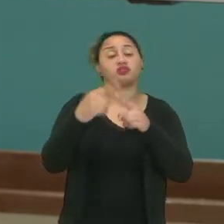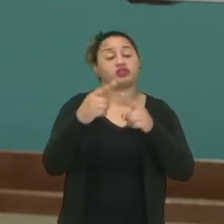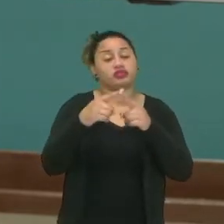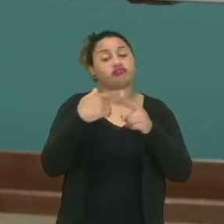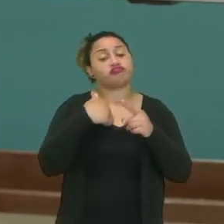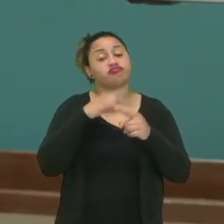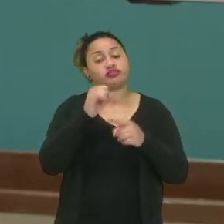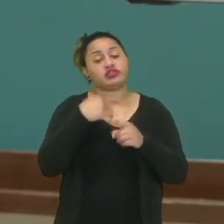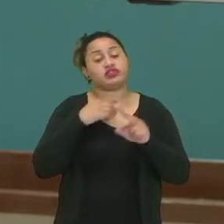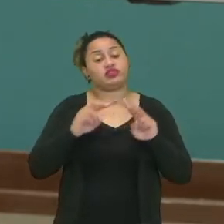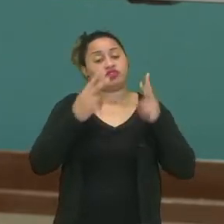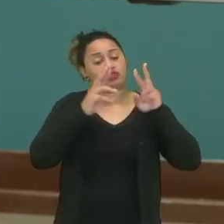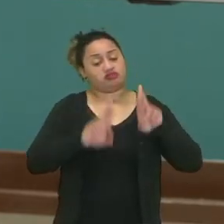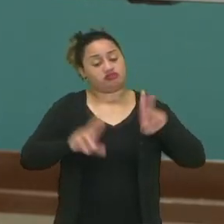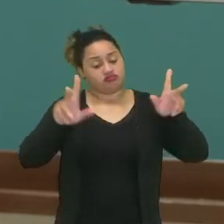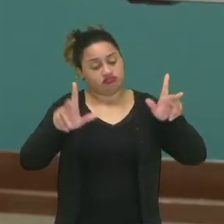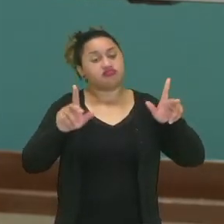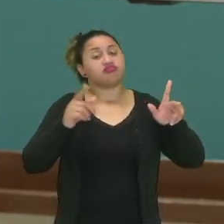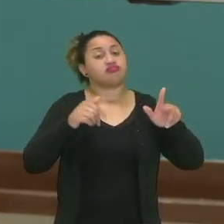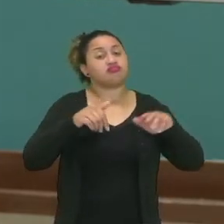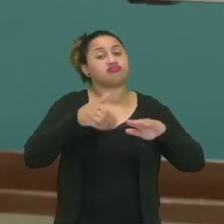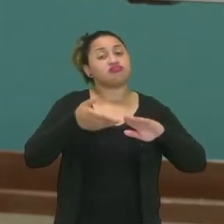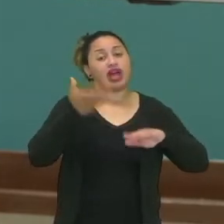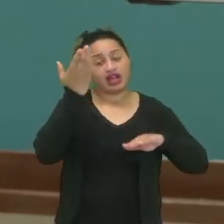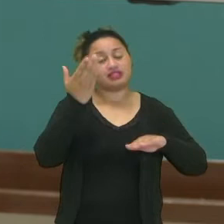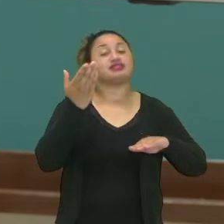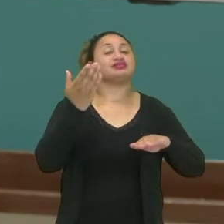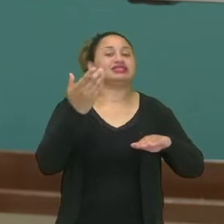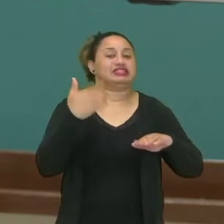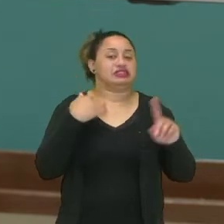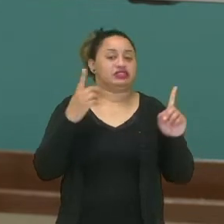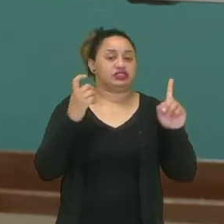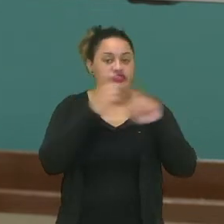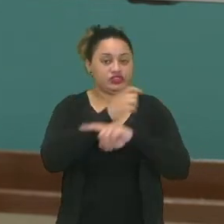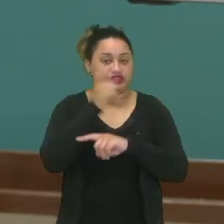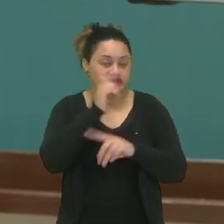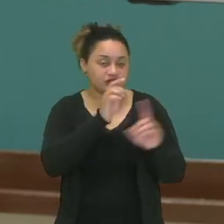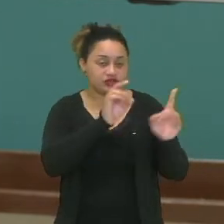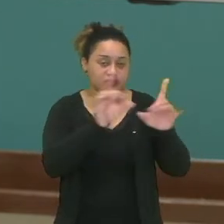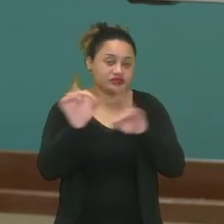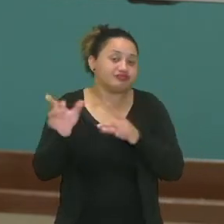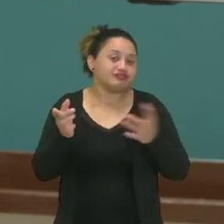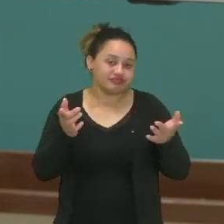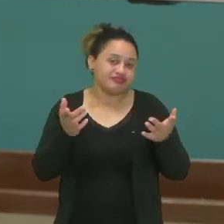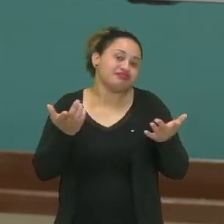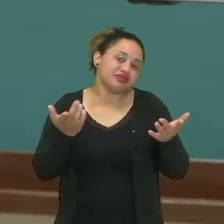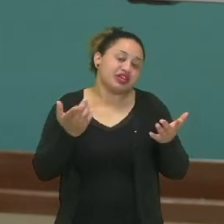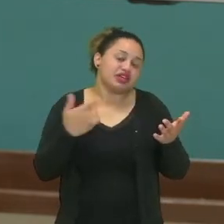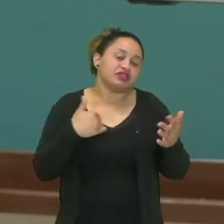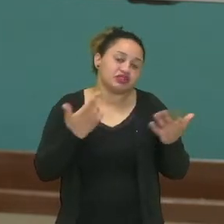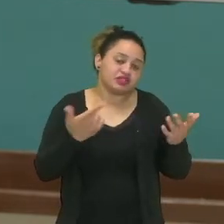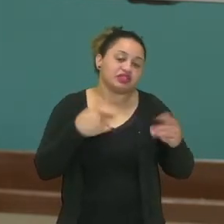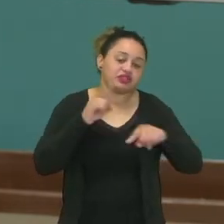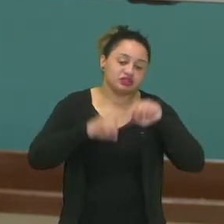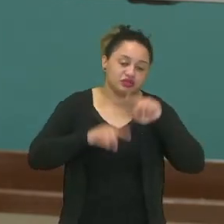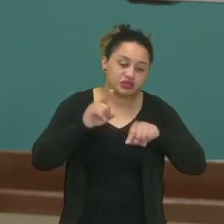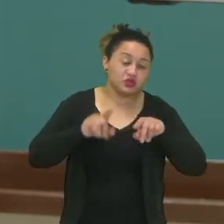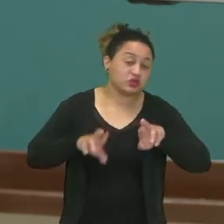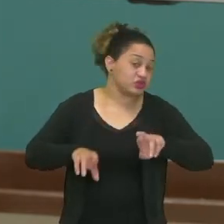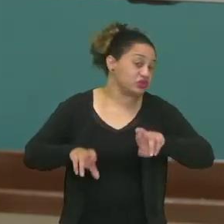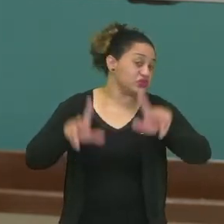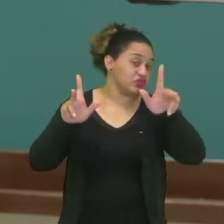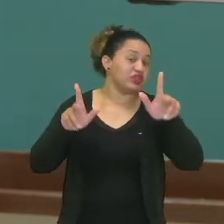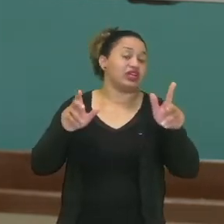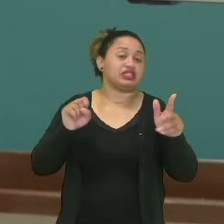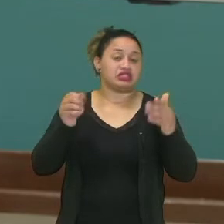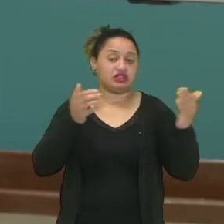valor muito diferente para mais, a gente vai ter muita dificuldade de vender, a não ser que o seu produto tenha um diferencial muito grande em